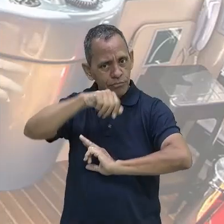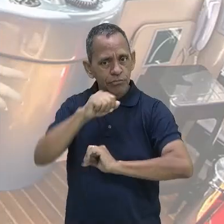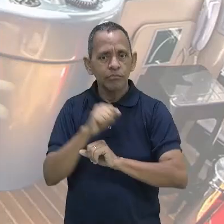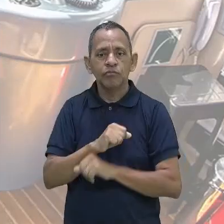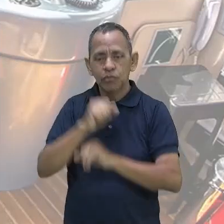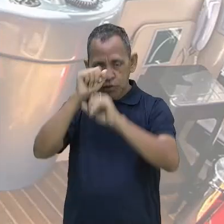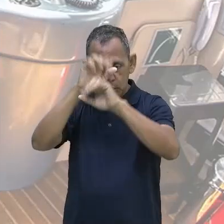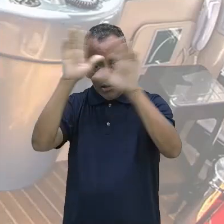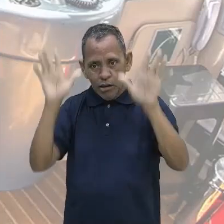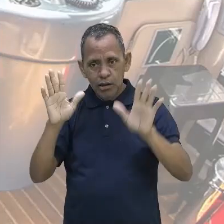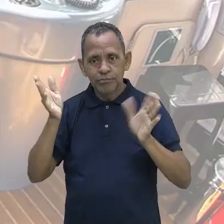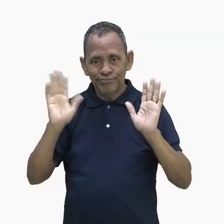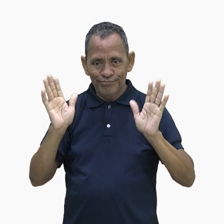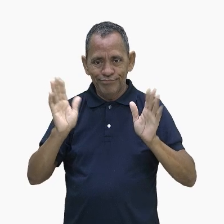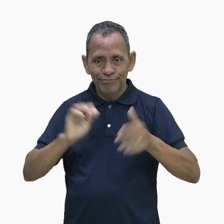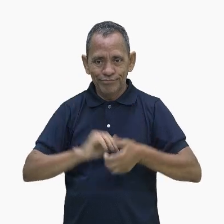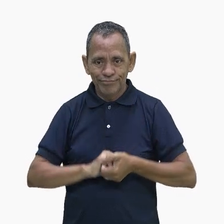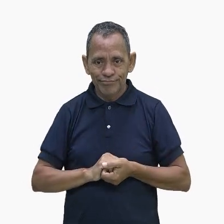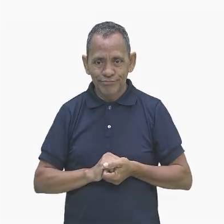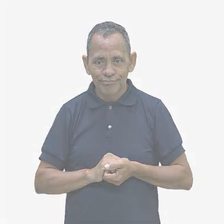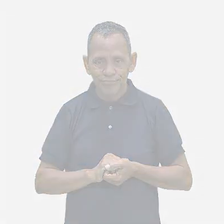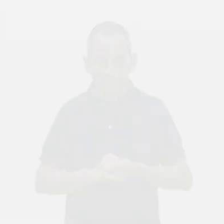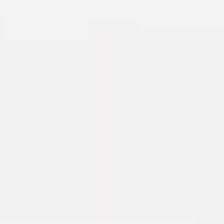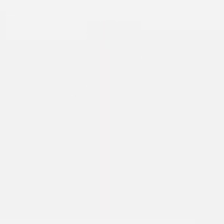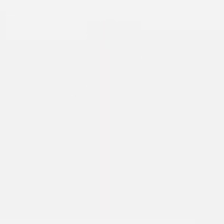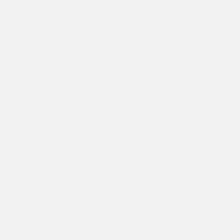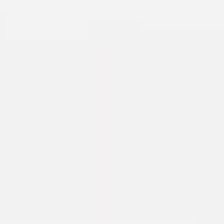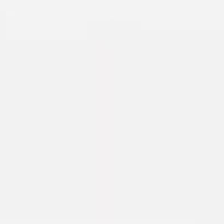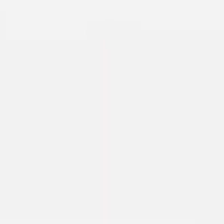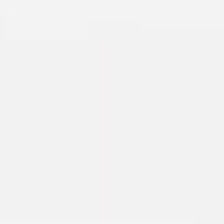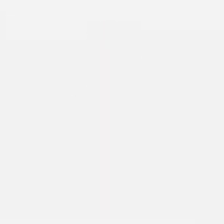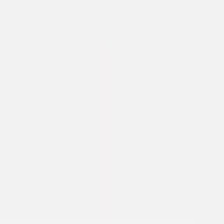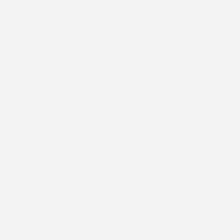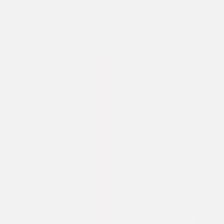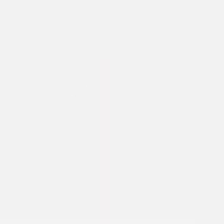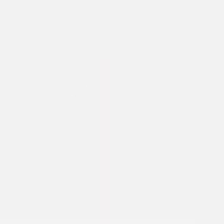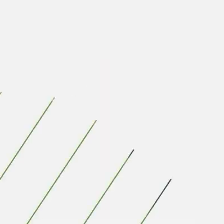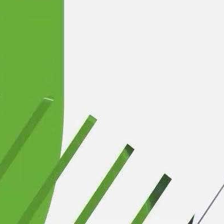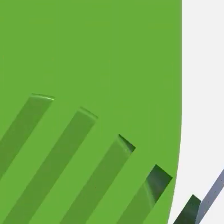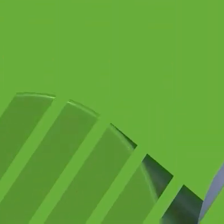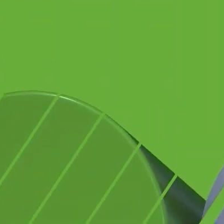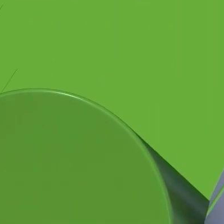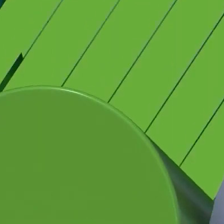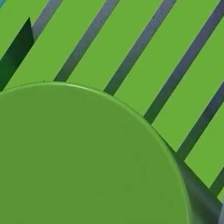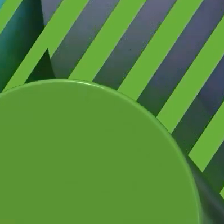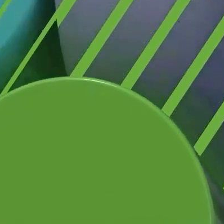até mais.